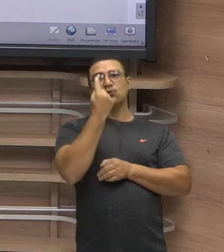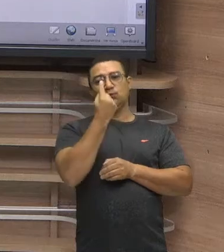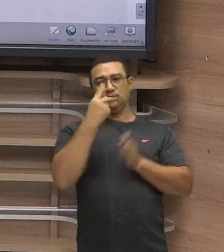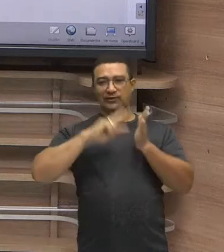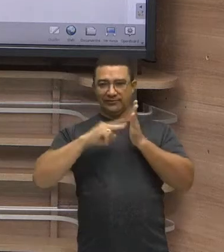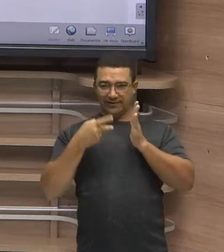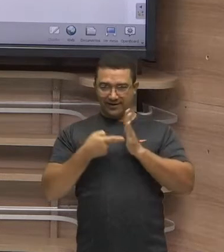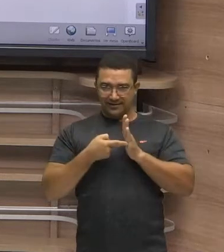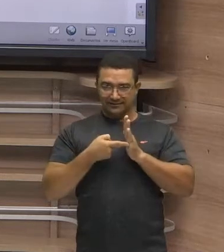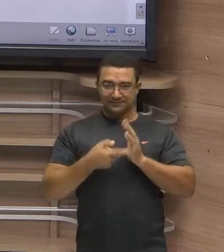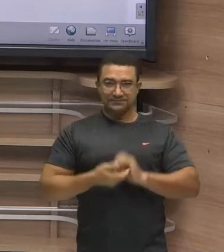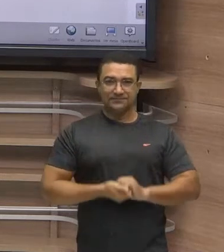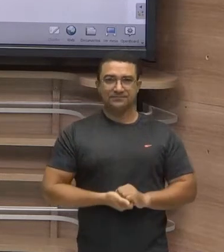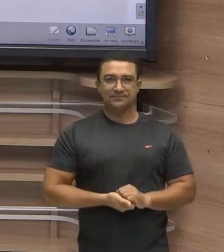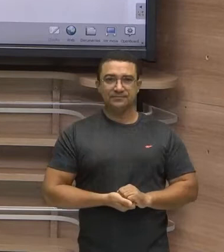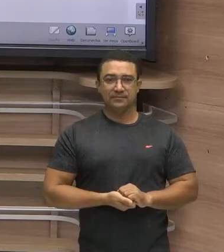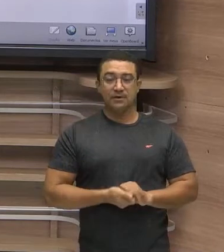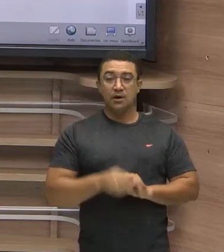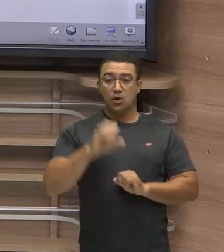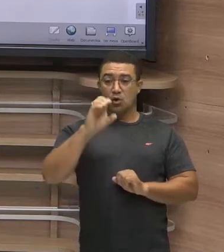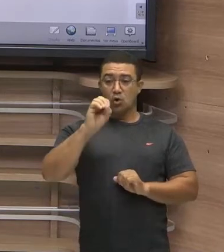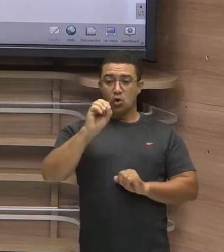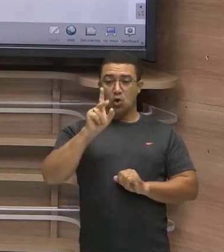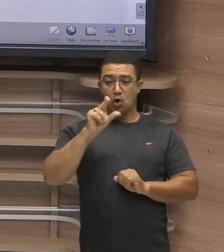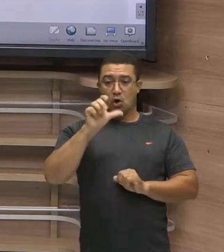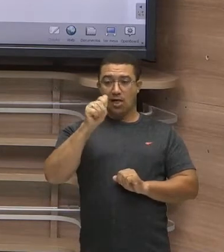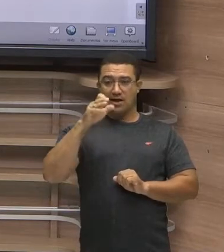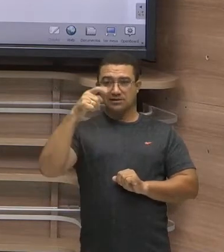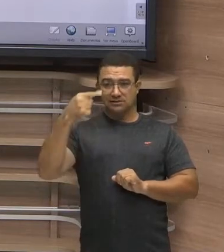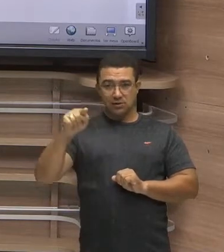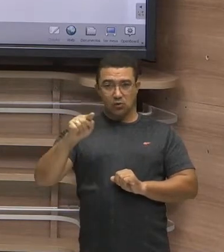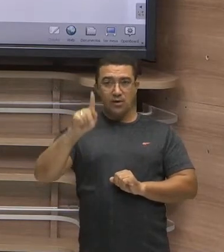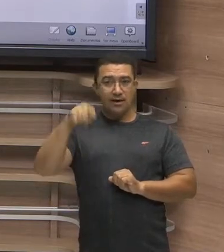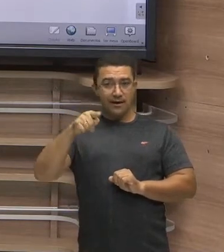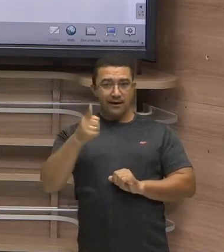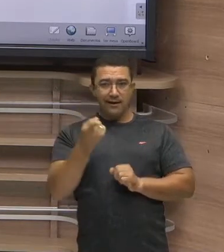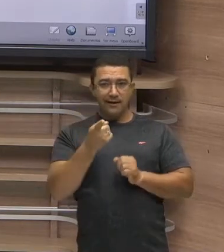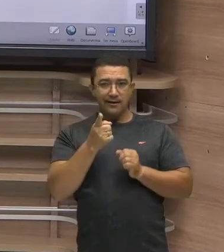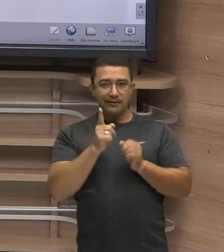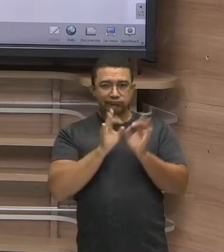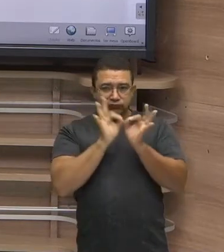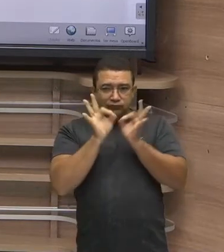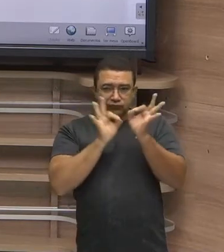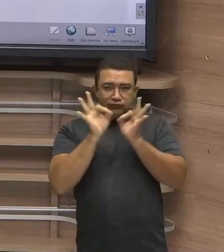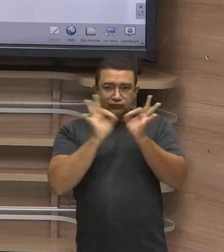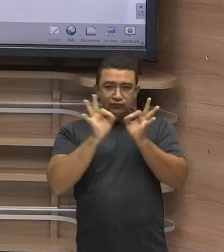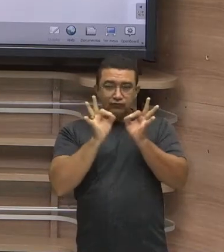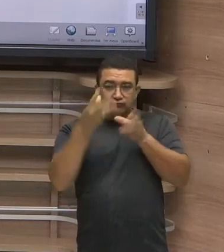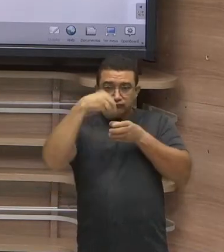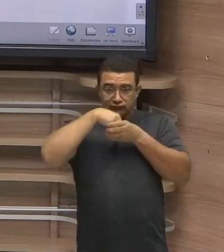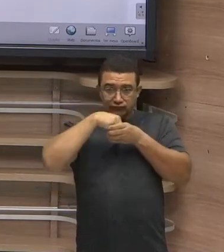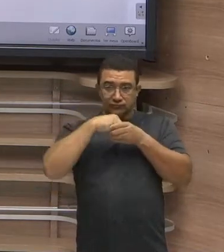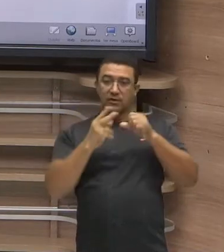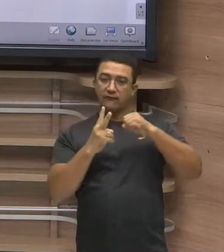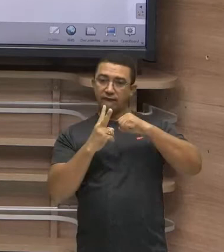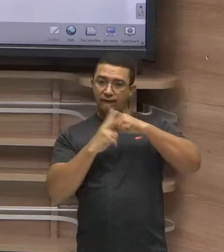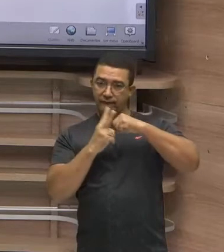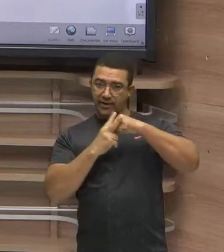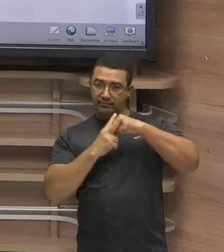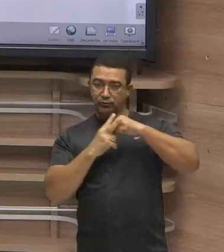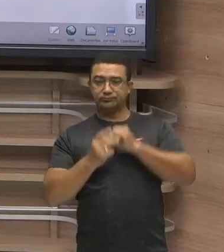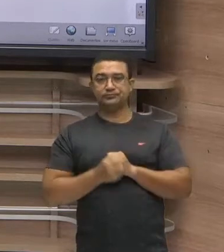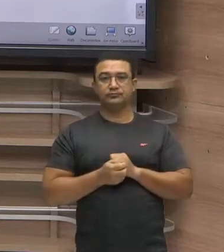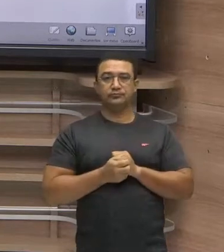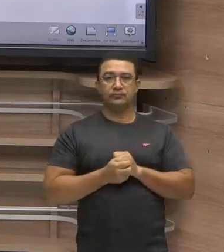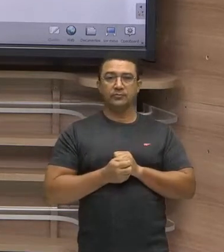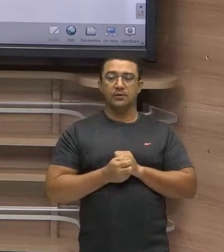só, vamos relembrar aqui. Uma oração, ele é formado por verbos. Podemos ter uma